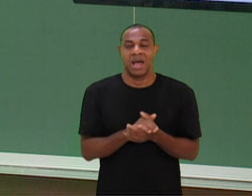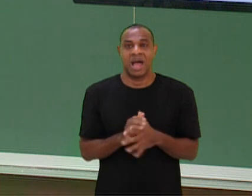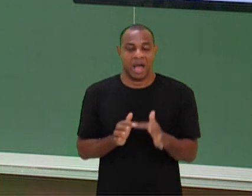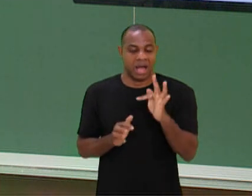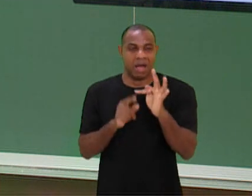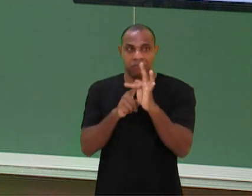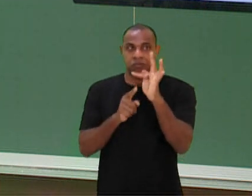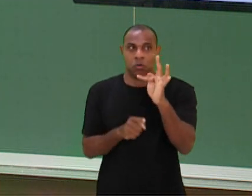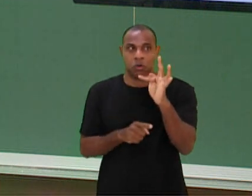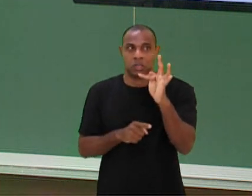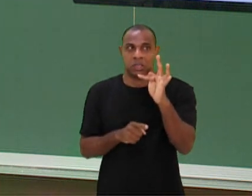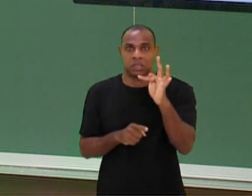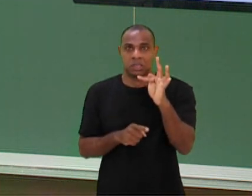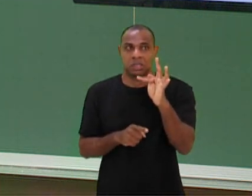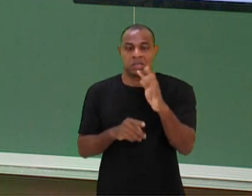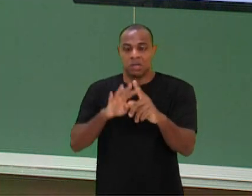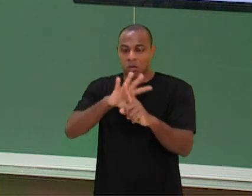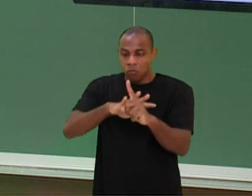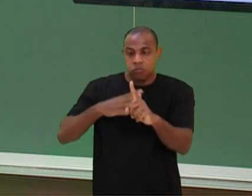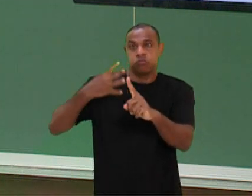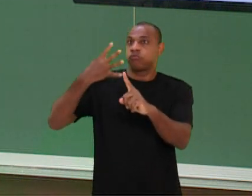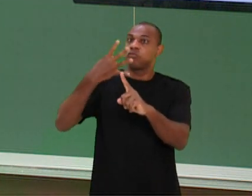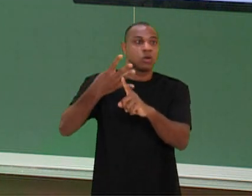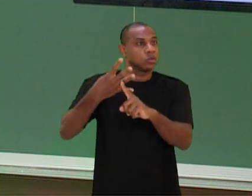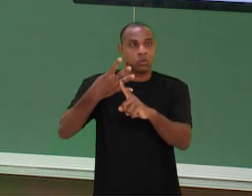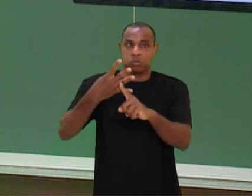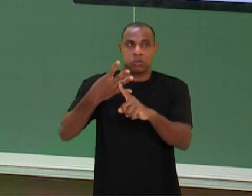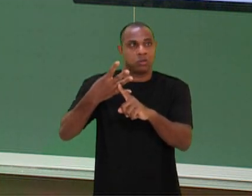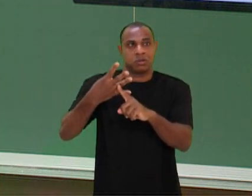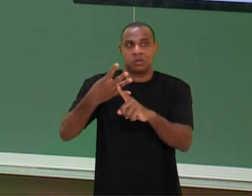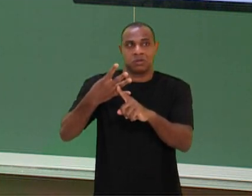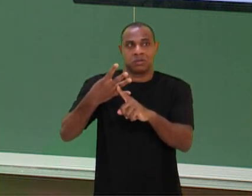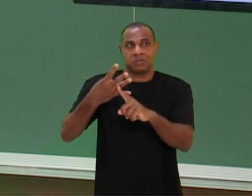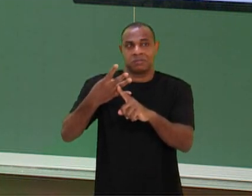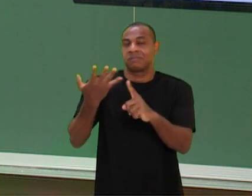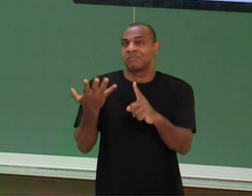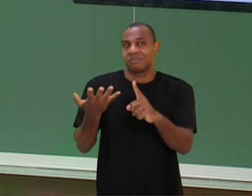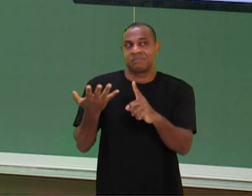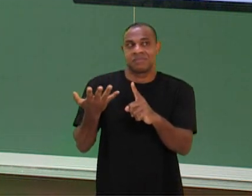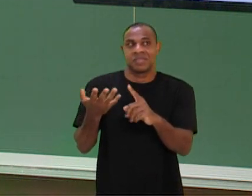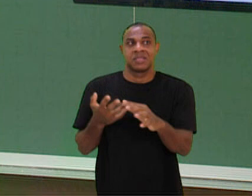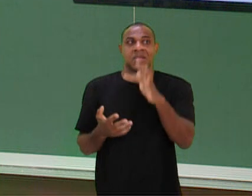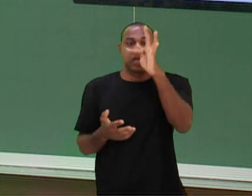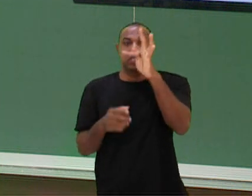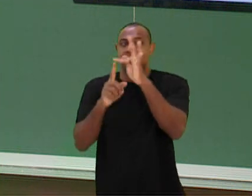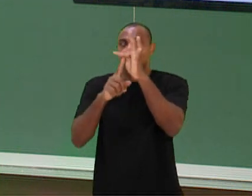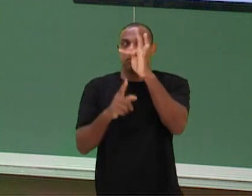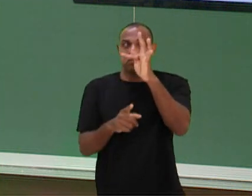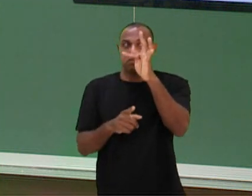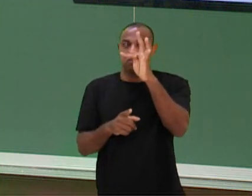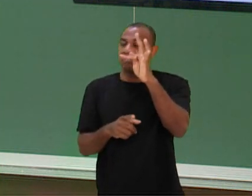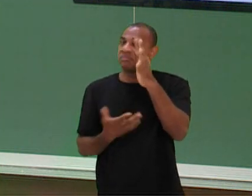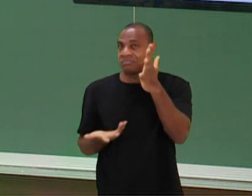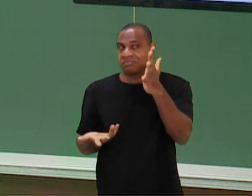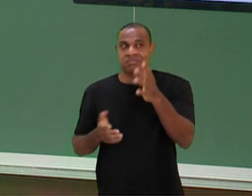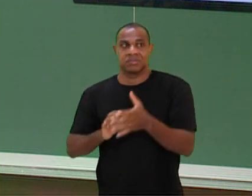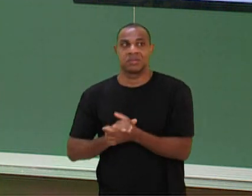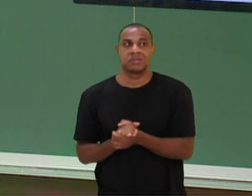força ela ficou 4 vezes maior, representa só você fazer essa análise. Se aqui a força vale F, 4 vezes maior,